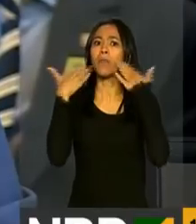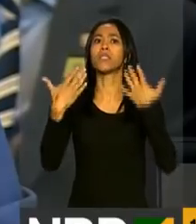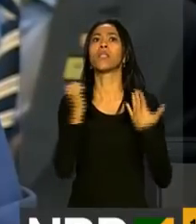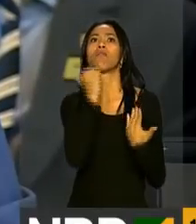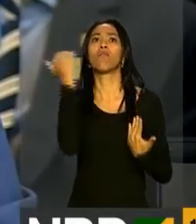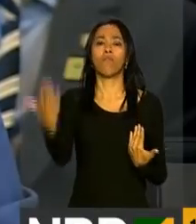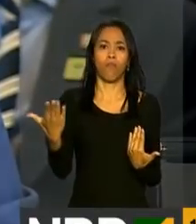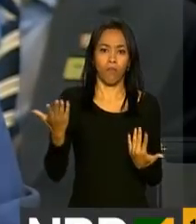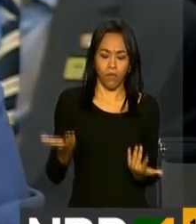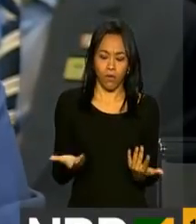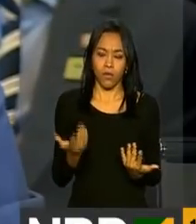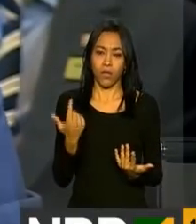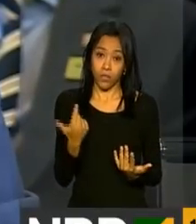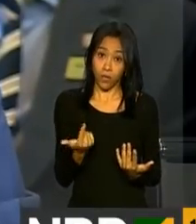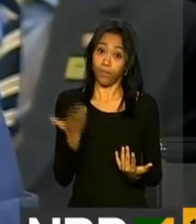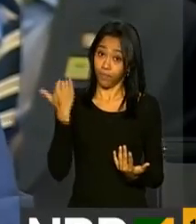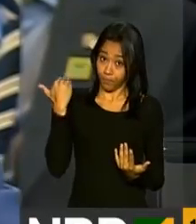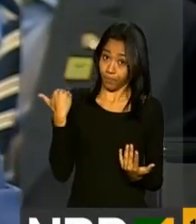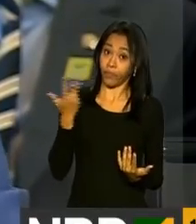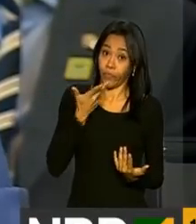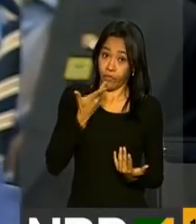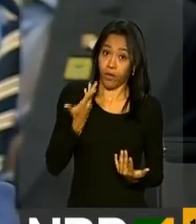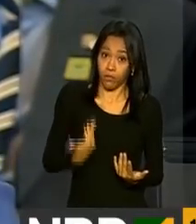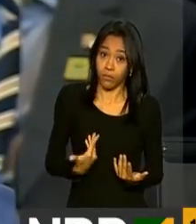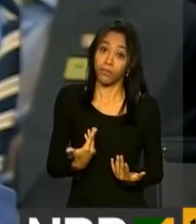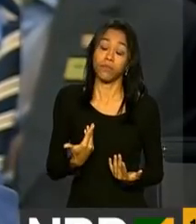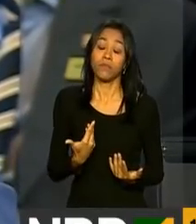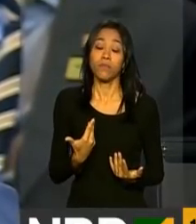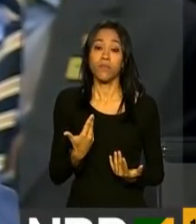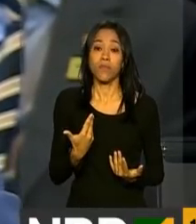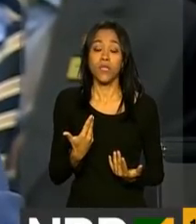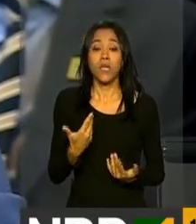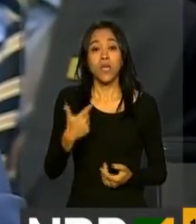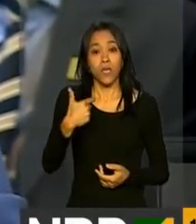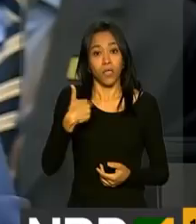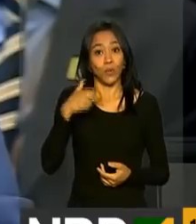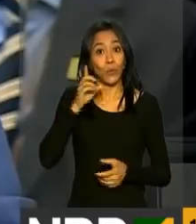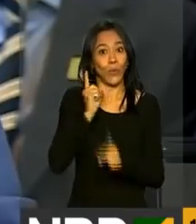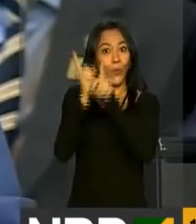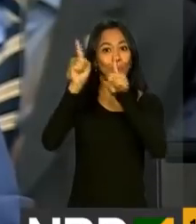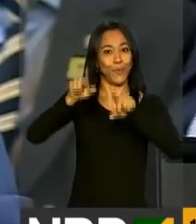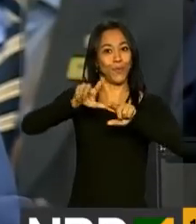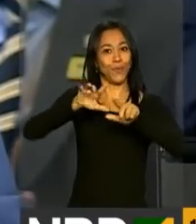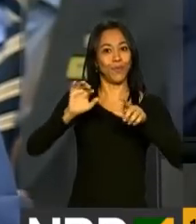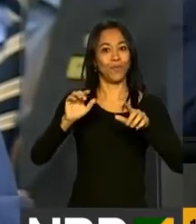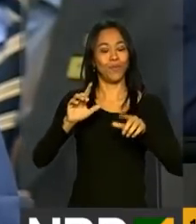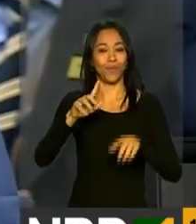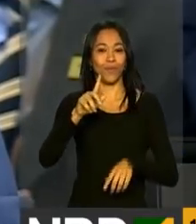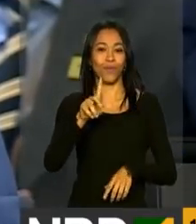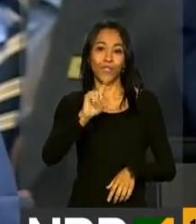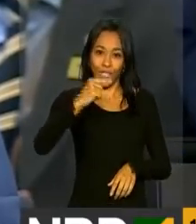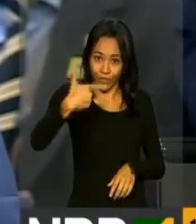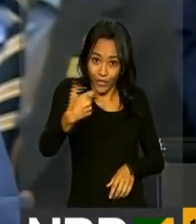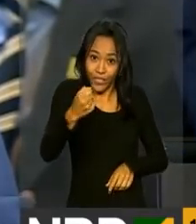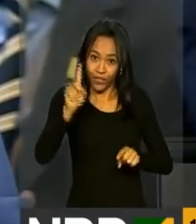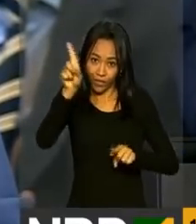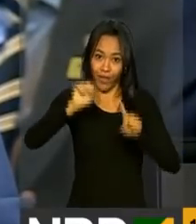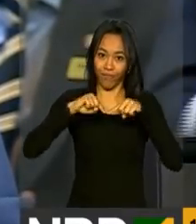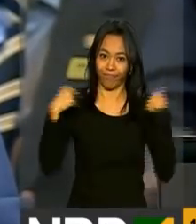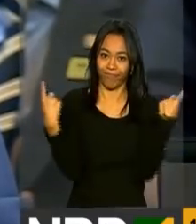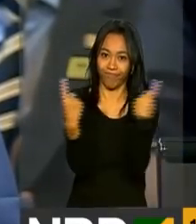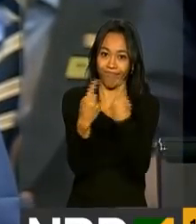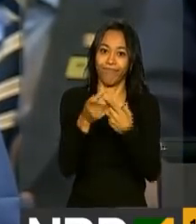naquele naquela oportunidade eu confesso que fiquei muito orgulhoso de naquele instante